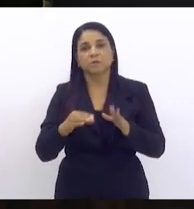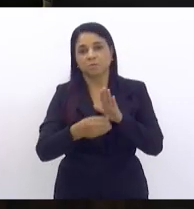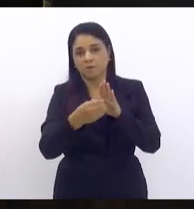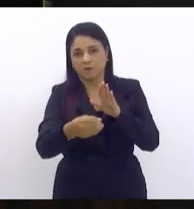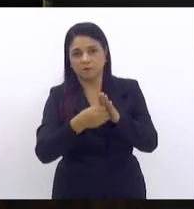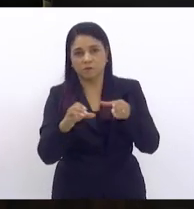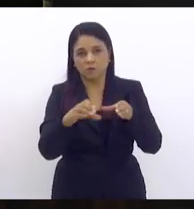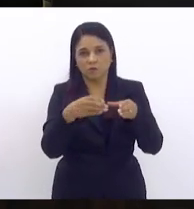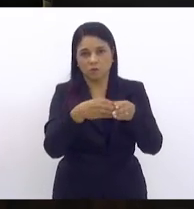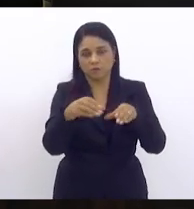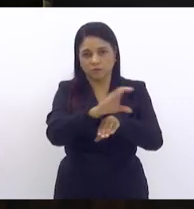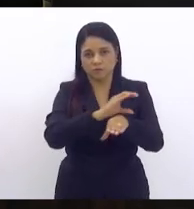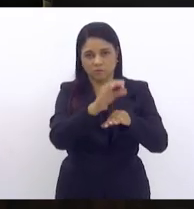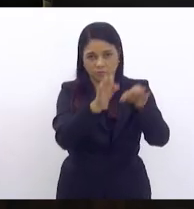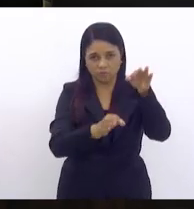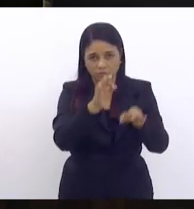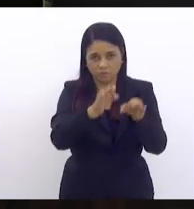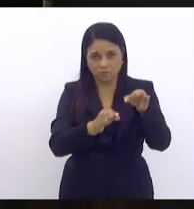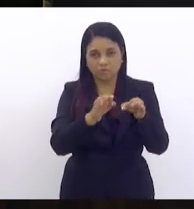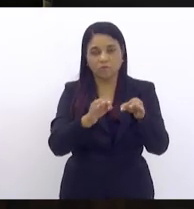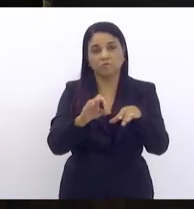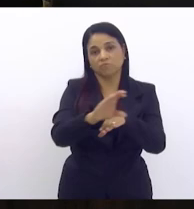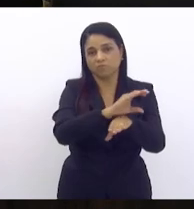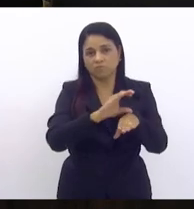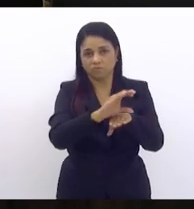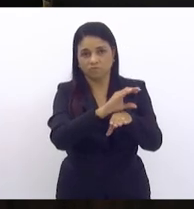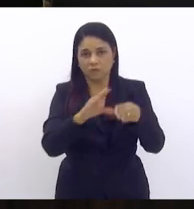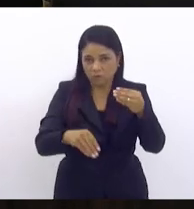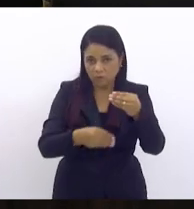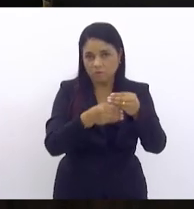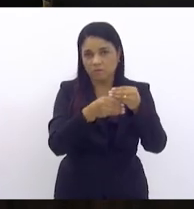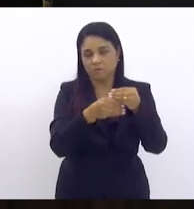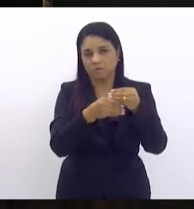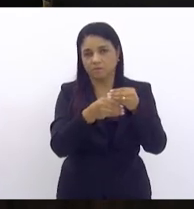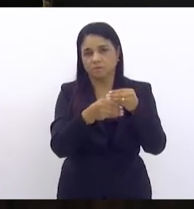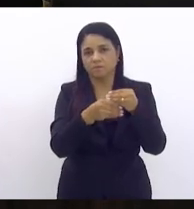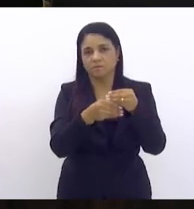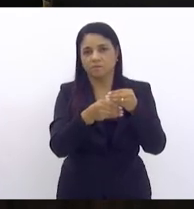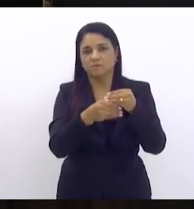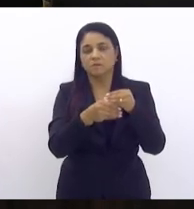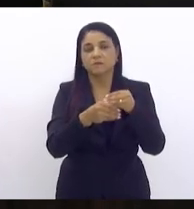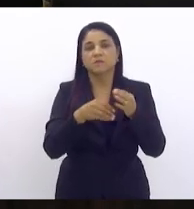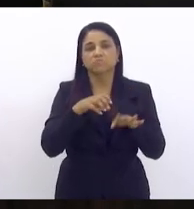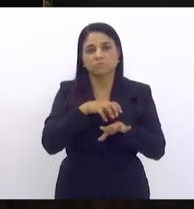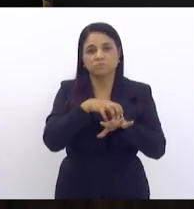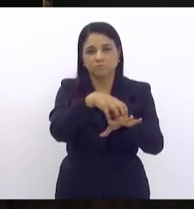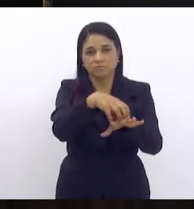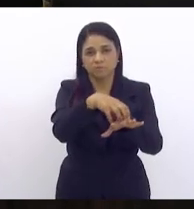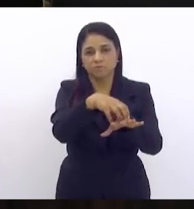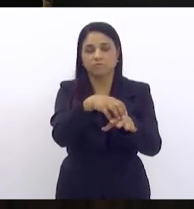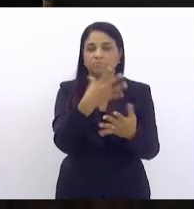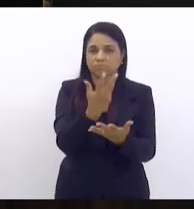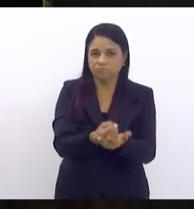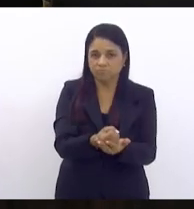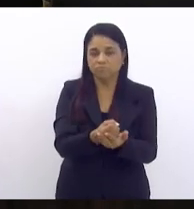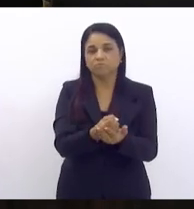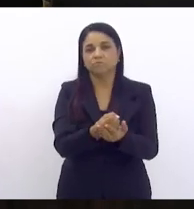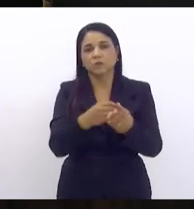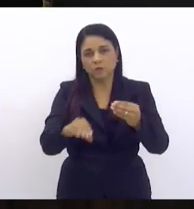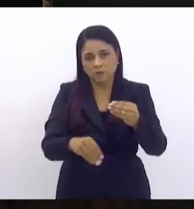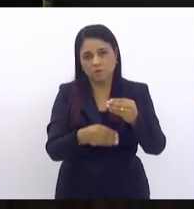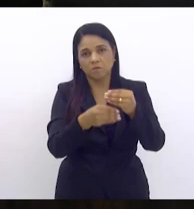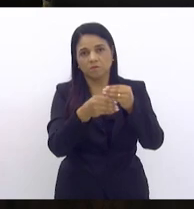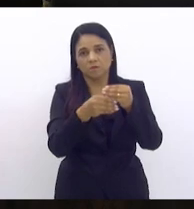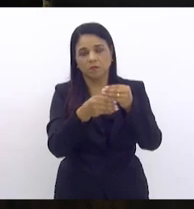às comissões de Constituição e Justiça pela constitucionalidade com emendas de transportes favorável com as emendas